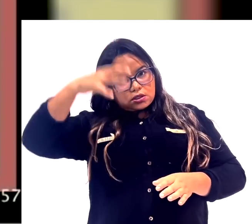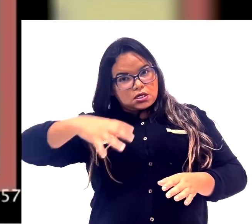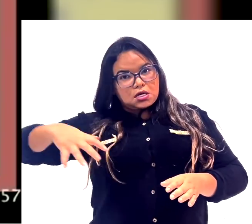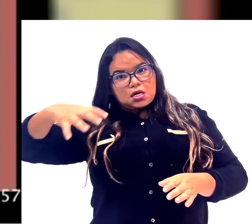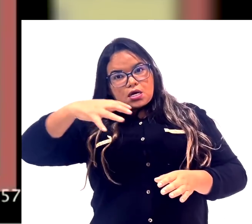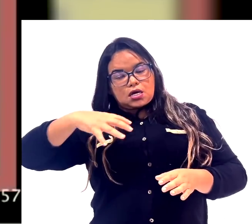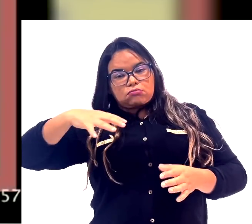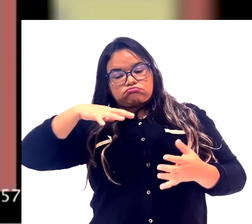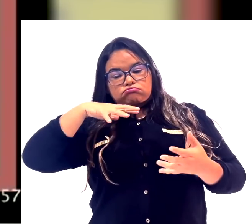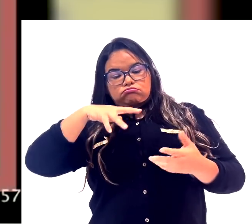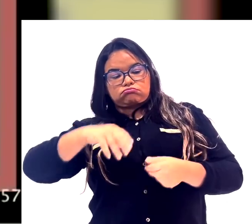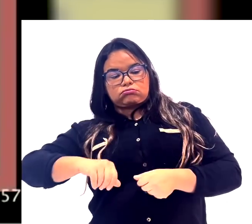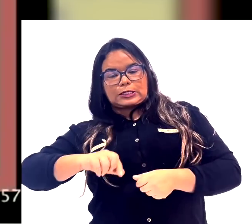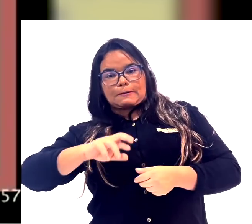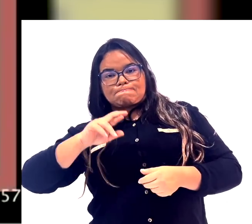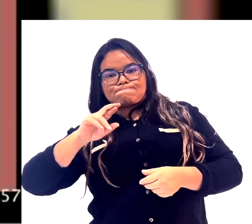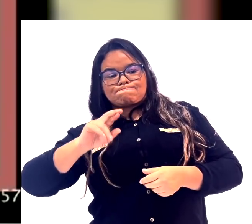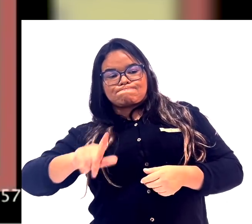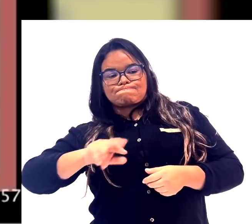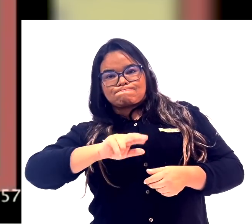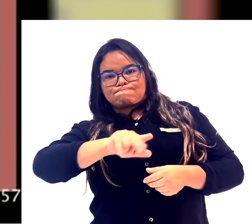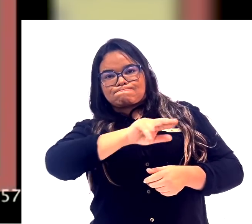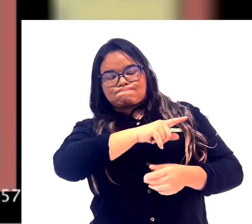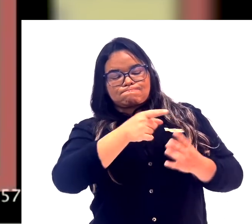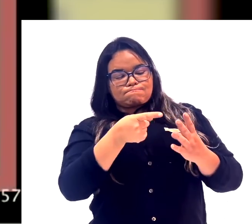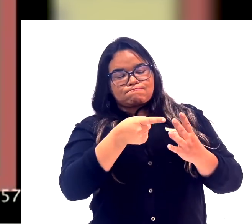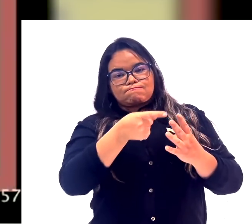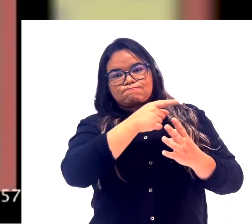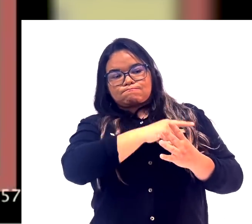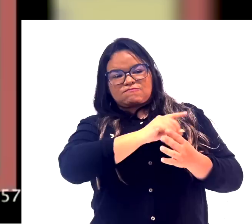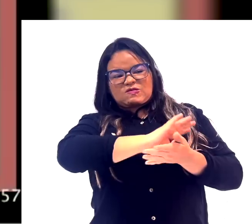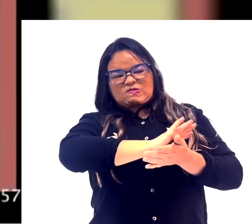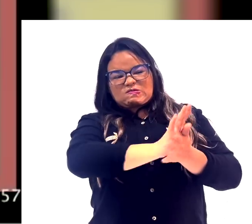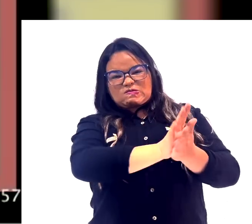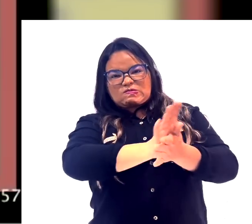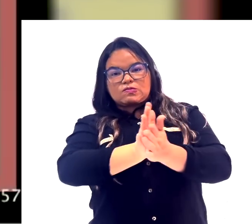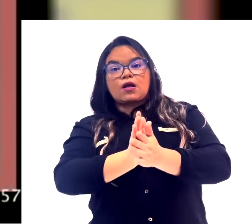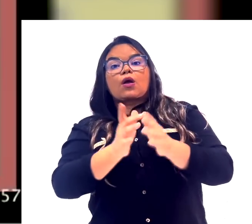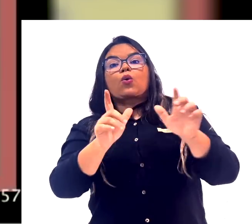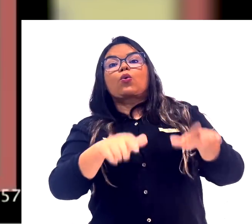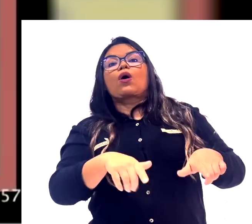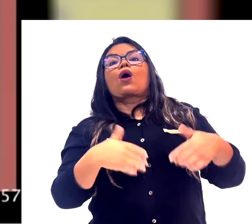os reinos, e devorará que parte da terra?